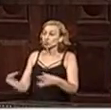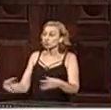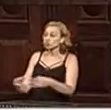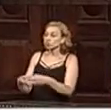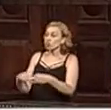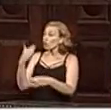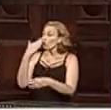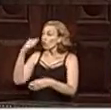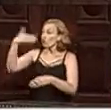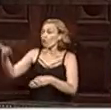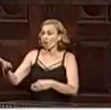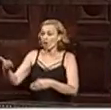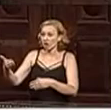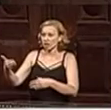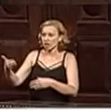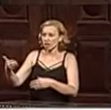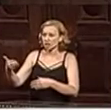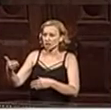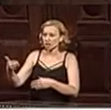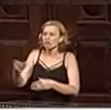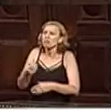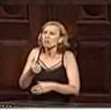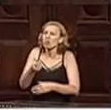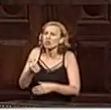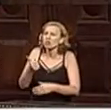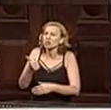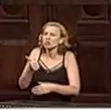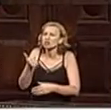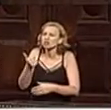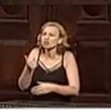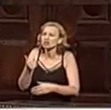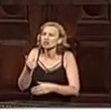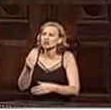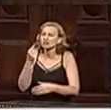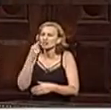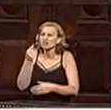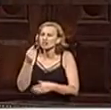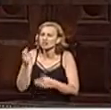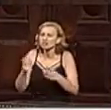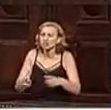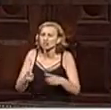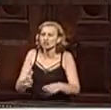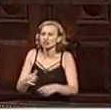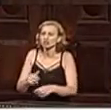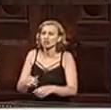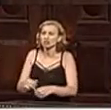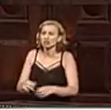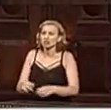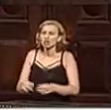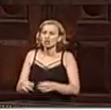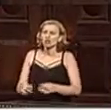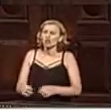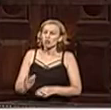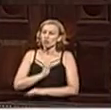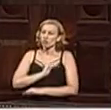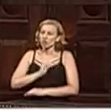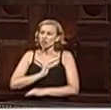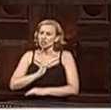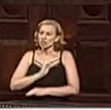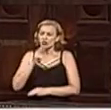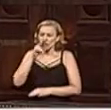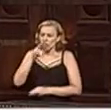aparato militar poucas vezes visto nesse Estado, com carros blindados,